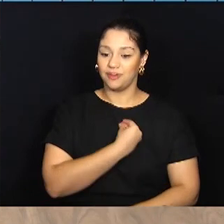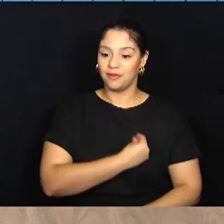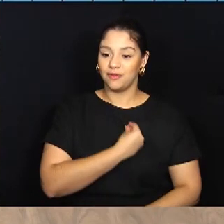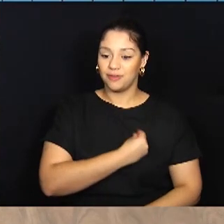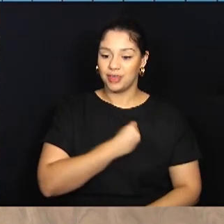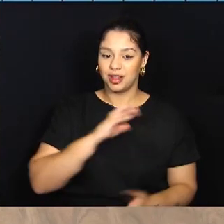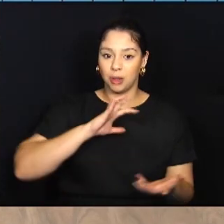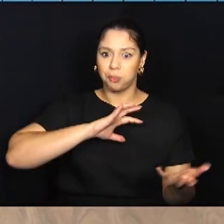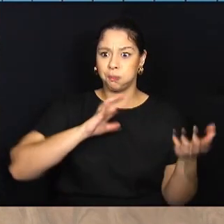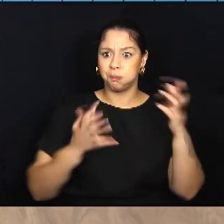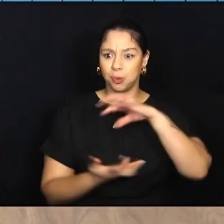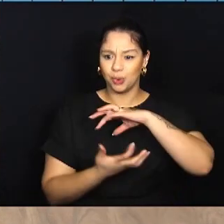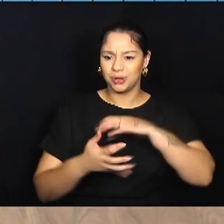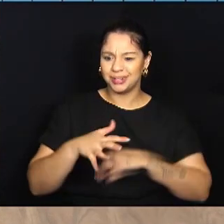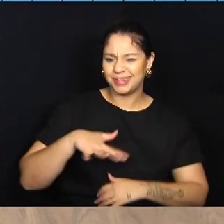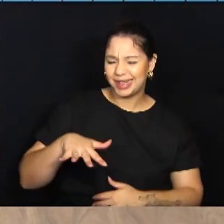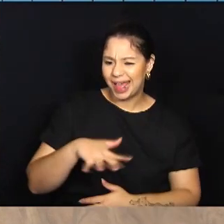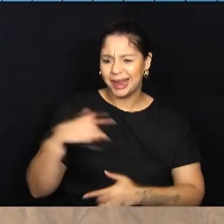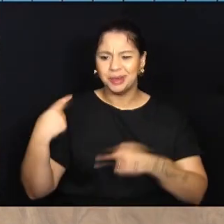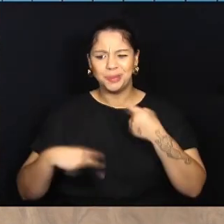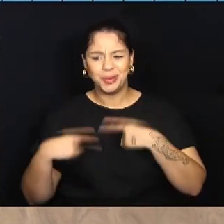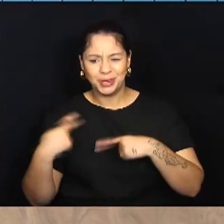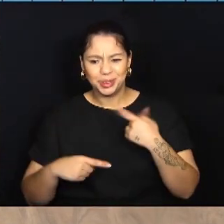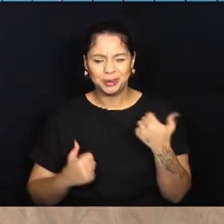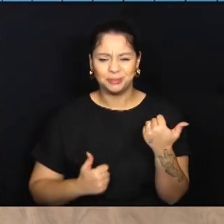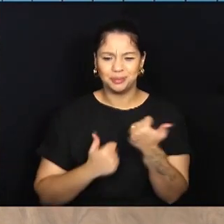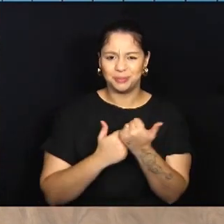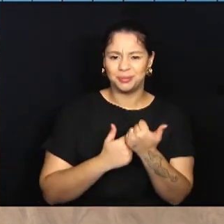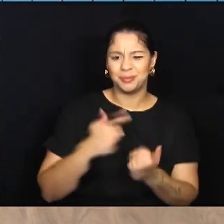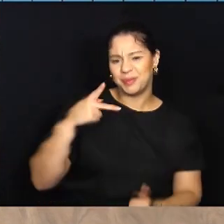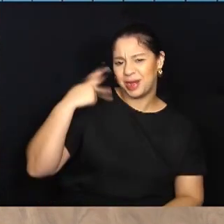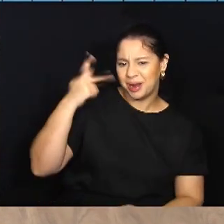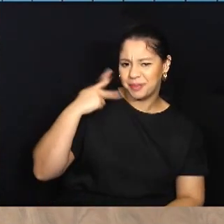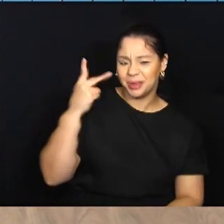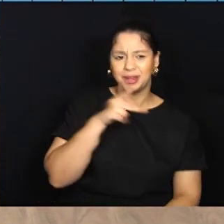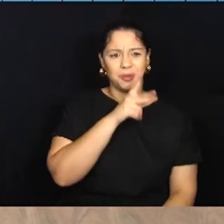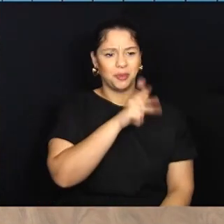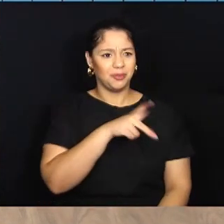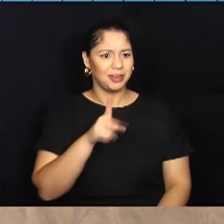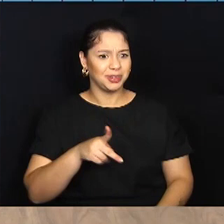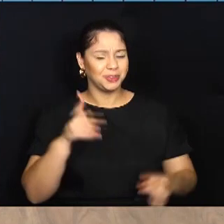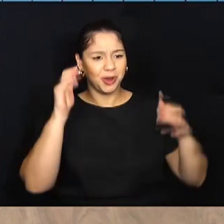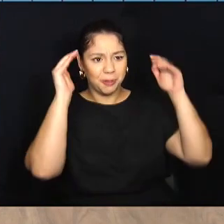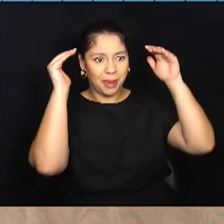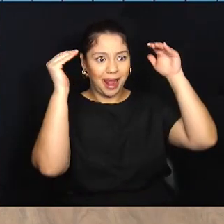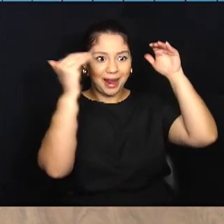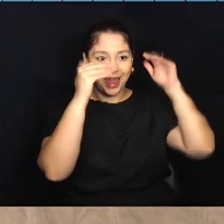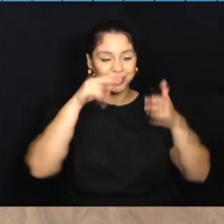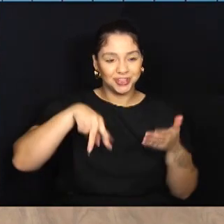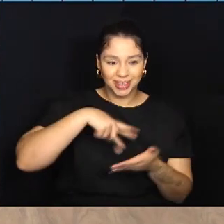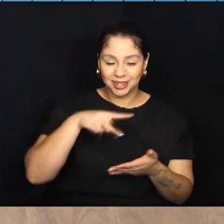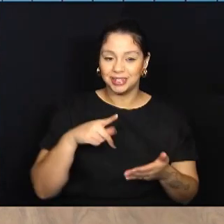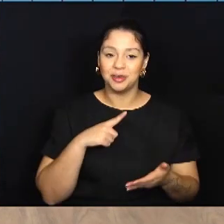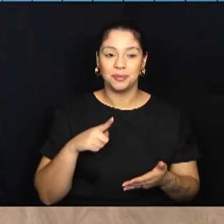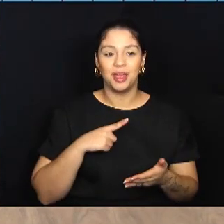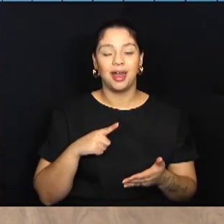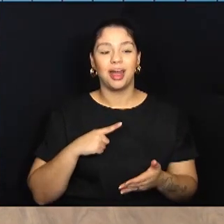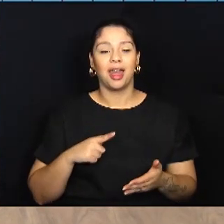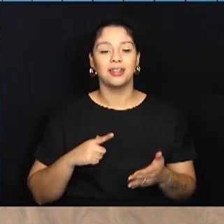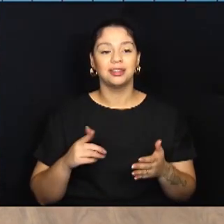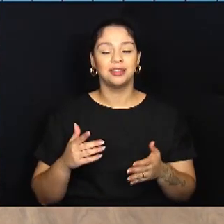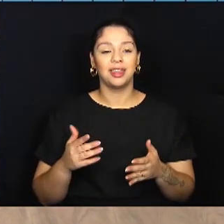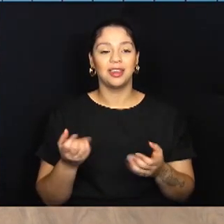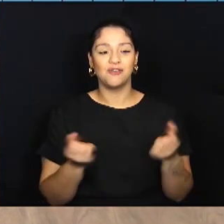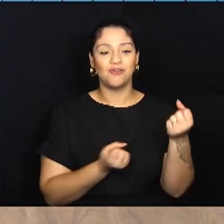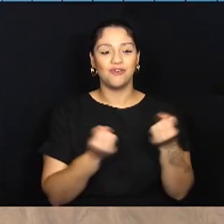ambiente político, de assessor parlamentar, professor, do balé, para pegar a estrada e viver nova experiência. É por